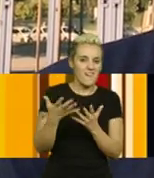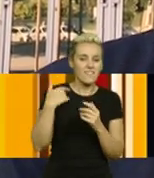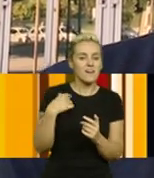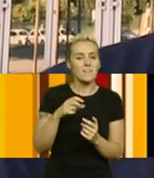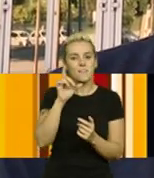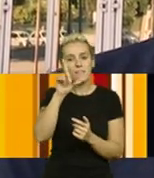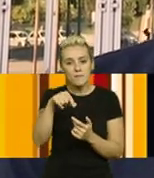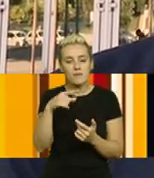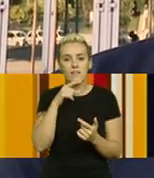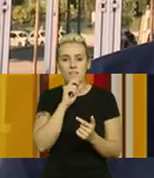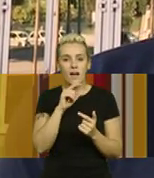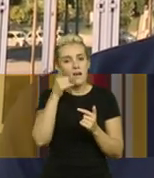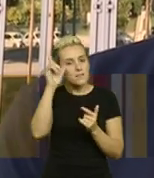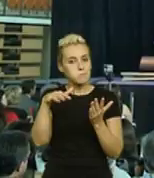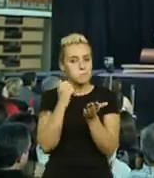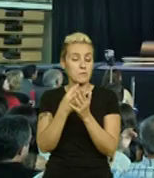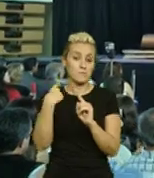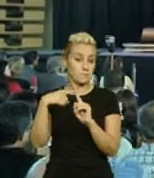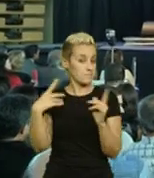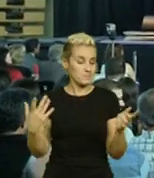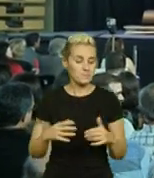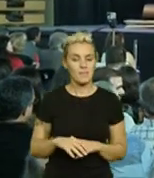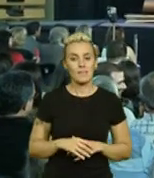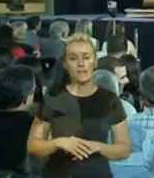teu consiga terminar com êxito